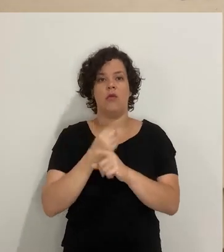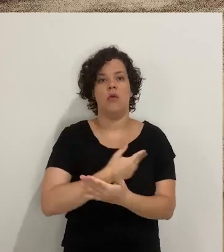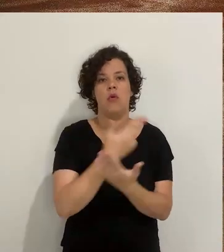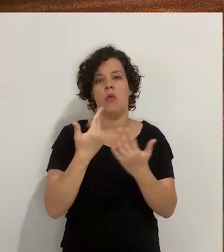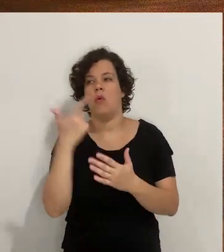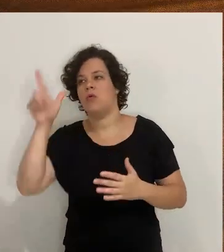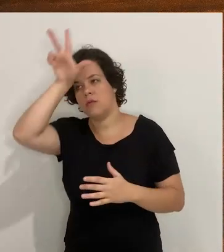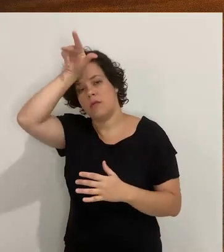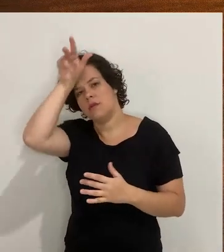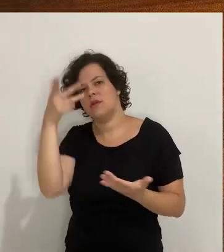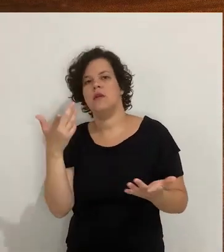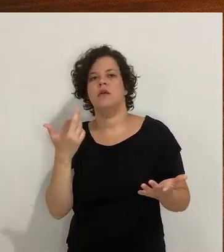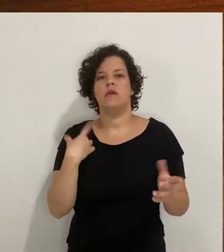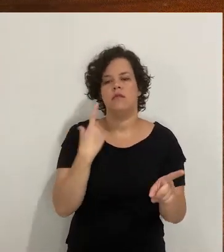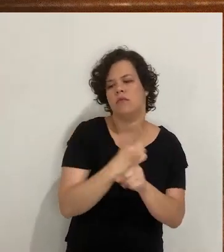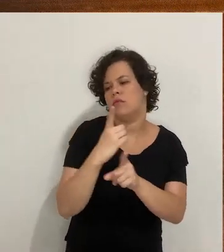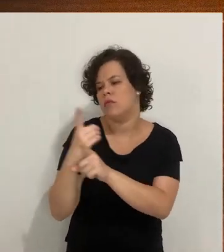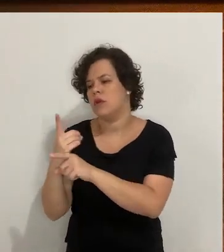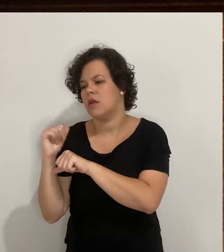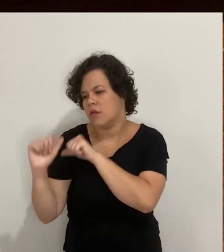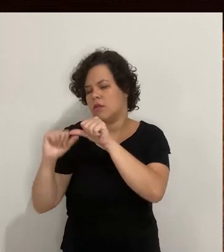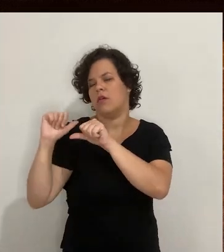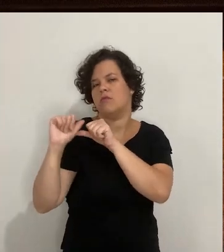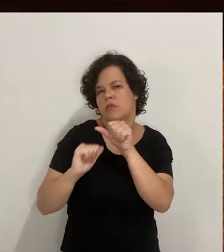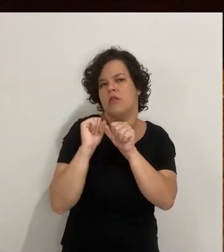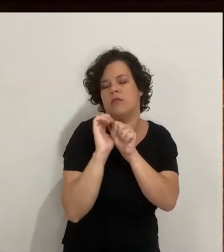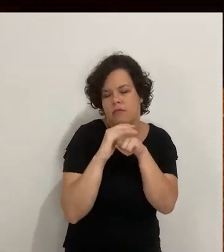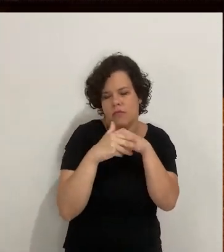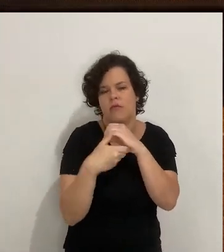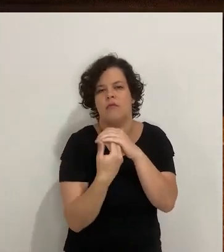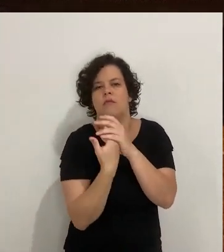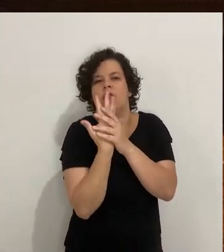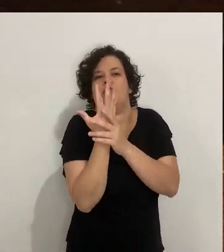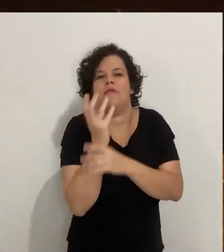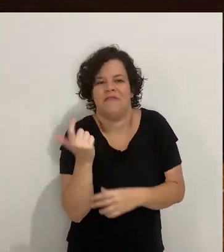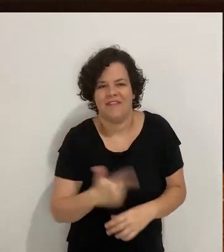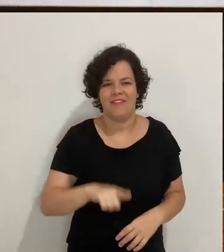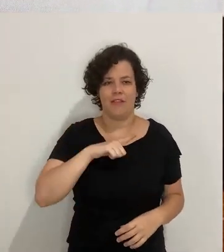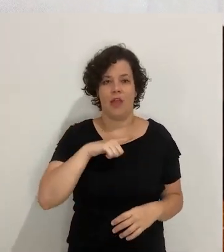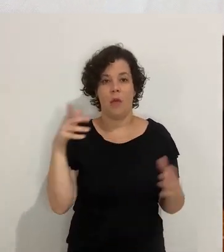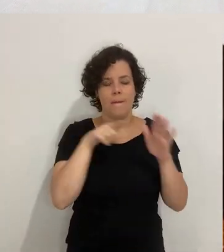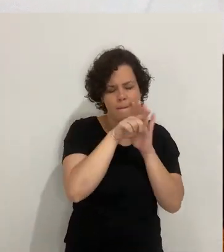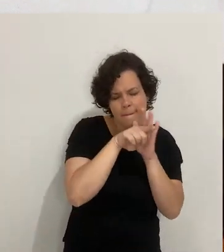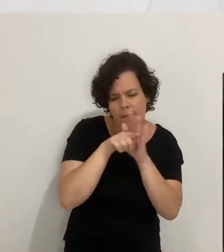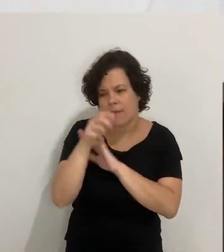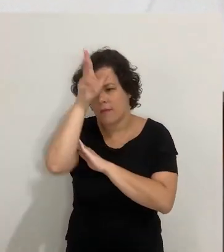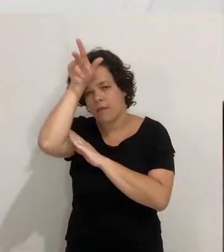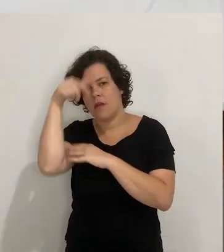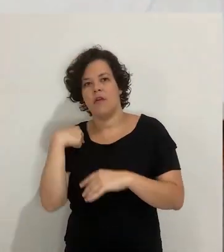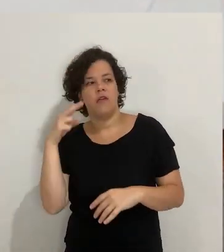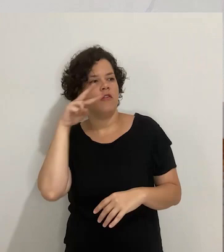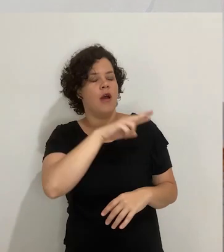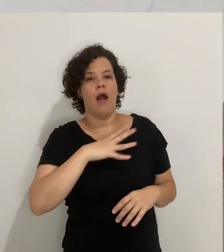tantos outros insetos que trocam as cascas. Quanto mais eu pesquiso os insetos, mais eu me apaixono